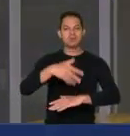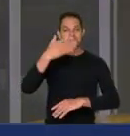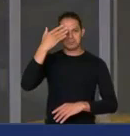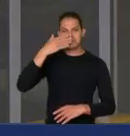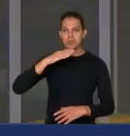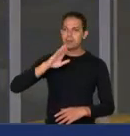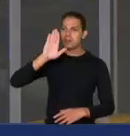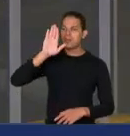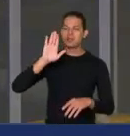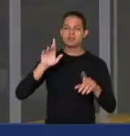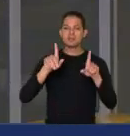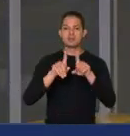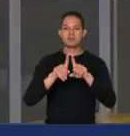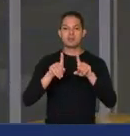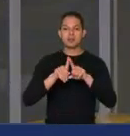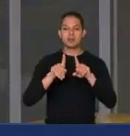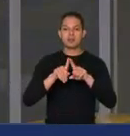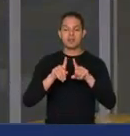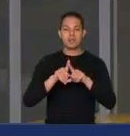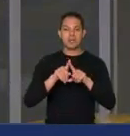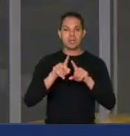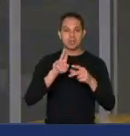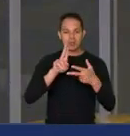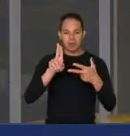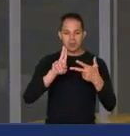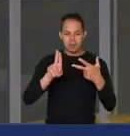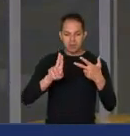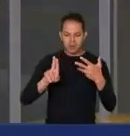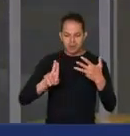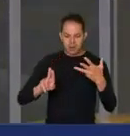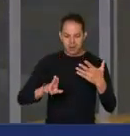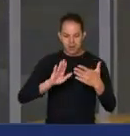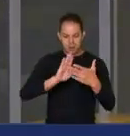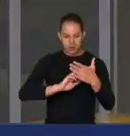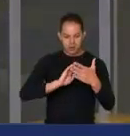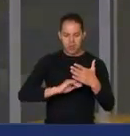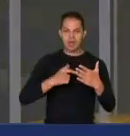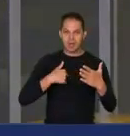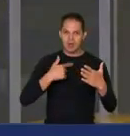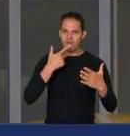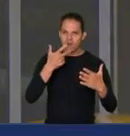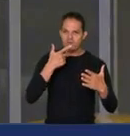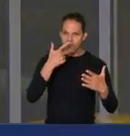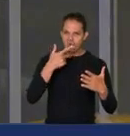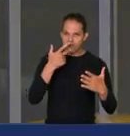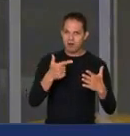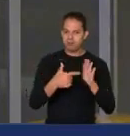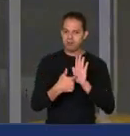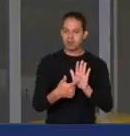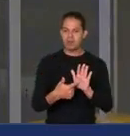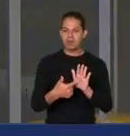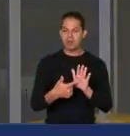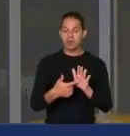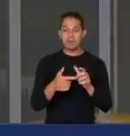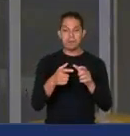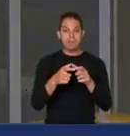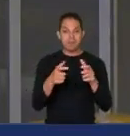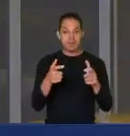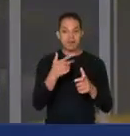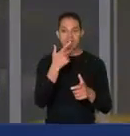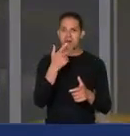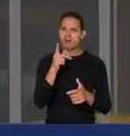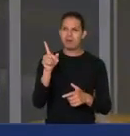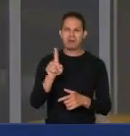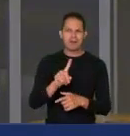promessa, que traria os nomes de deputados que retirassem a assinatura. Muitos me disseram: Marcou, não